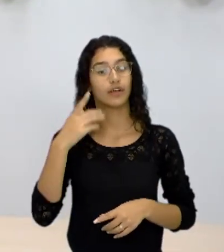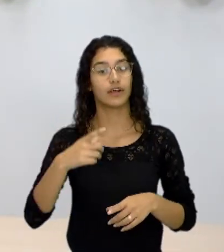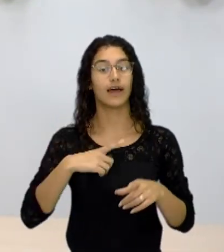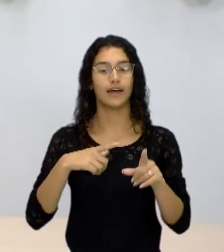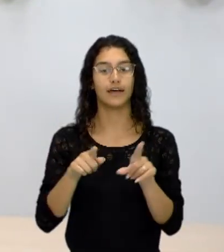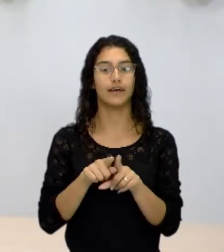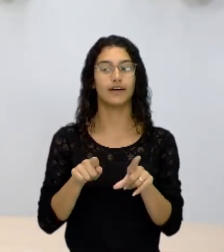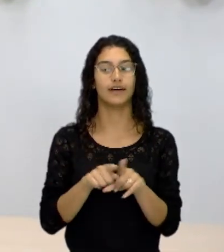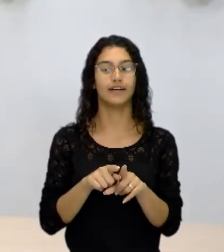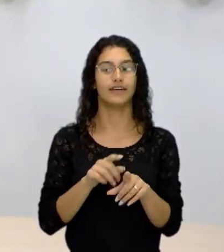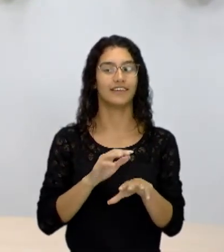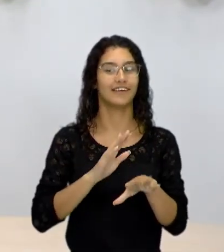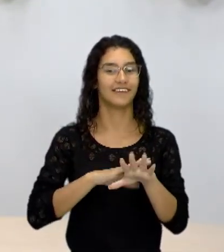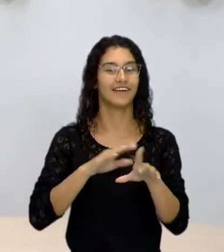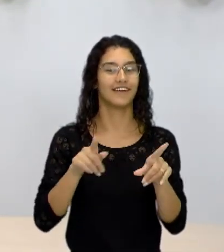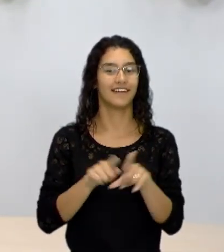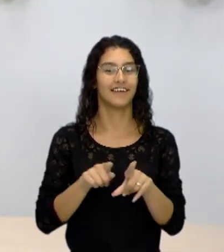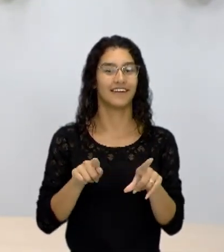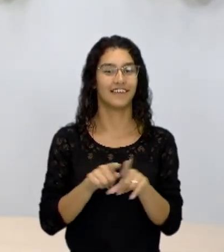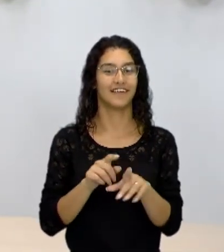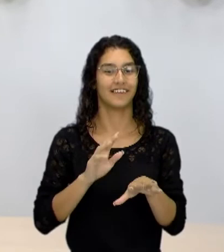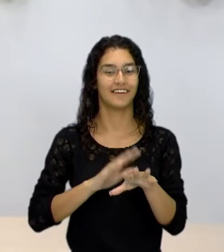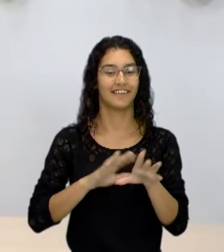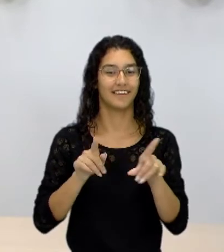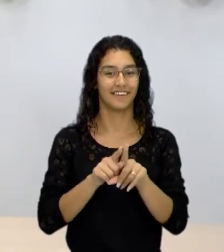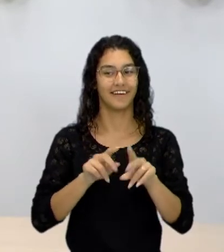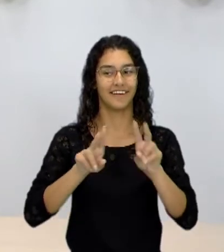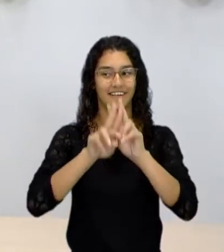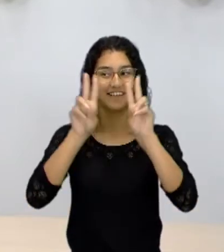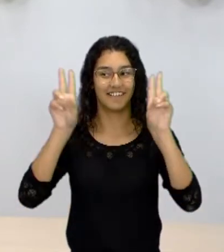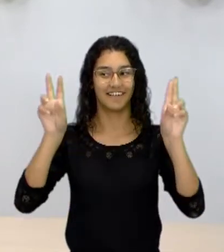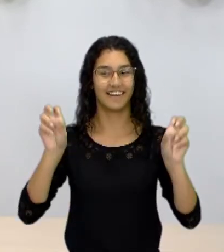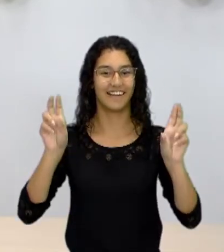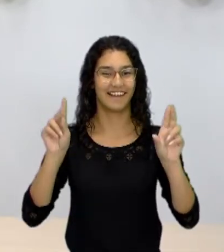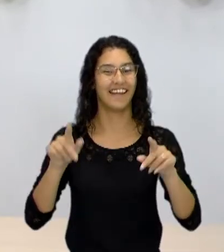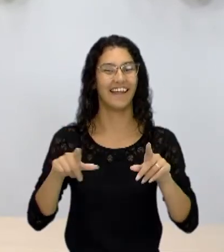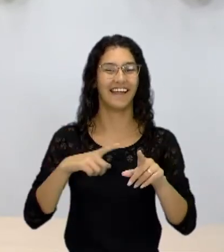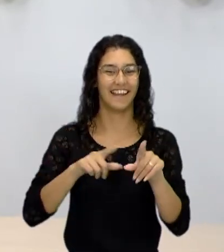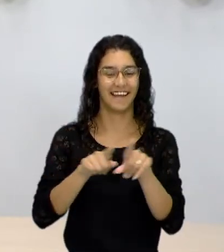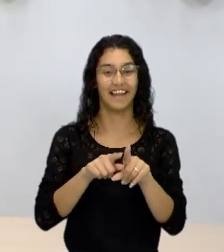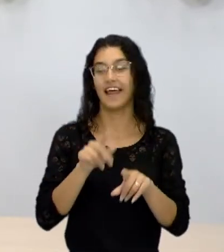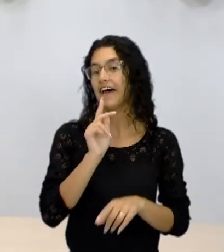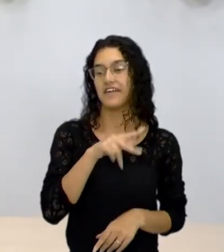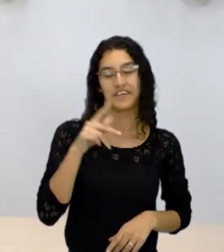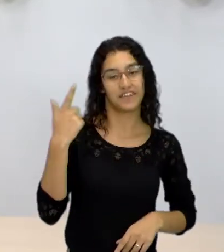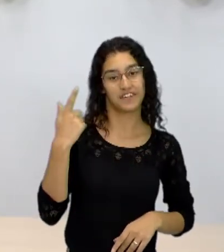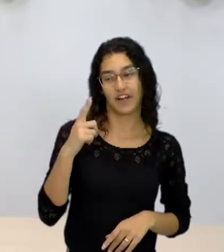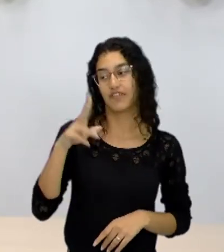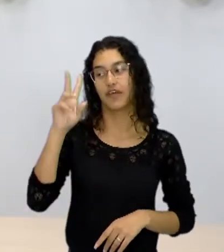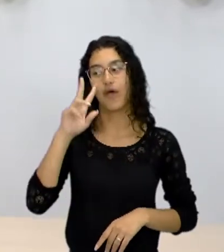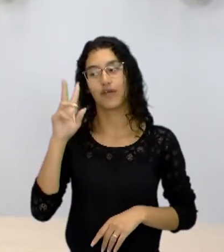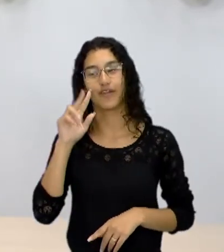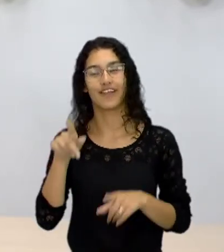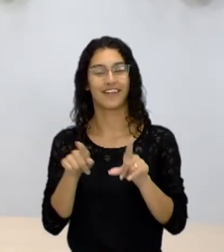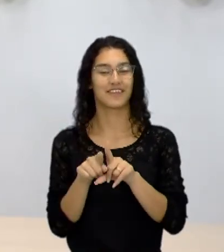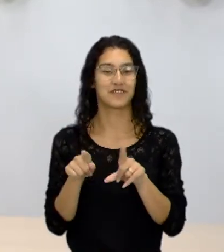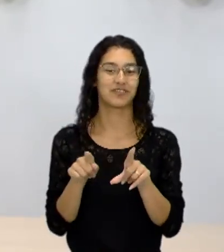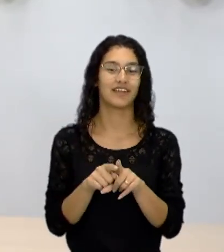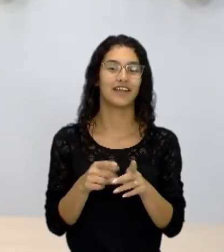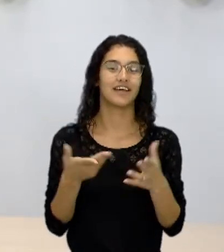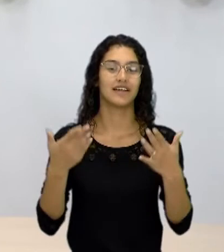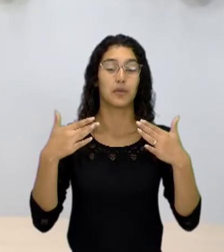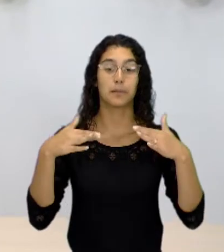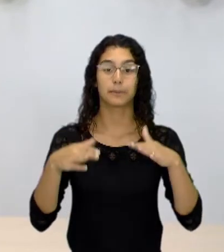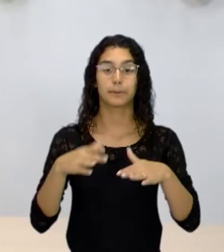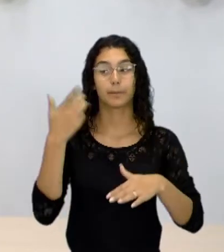se apropriarem, né? Porque aí, quando a gente está falando desse assunto, eu não sou professor de geografia nem de história, então,